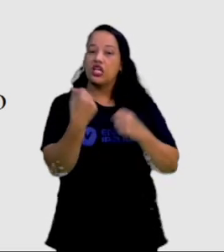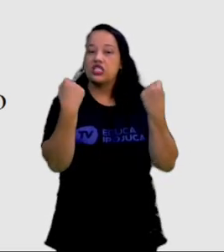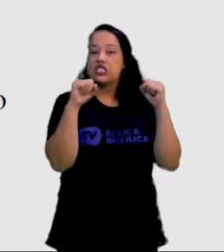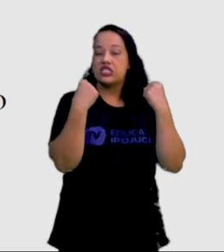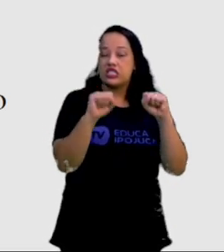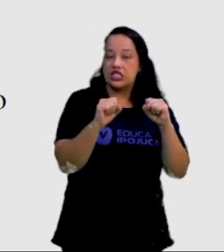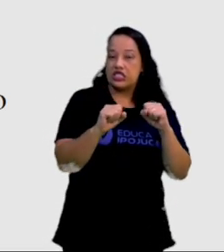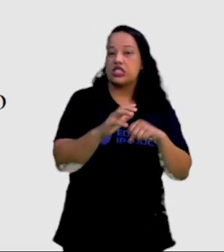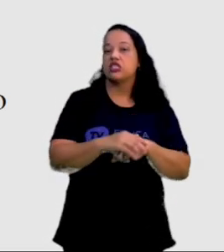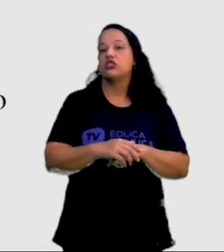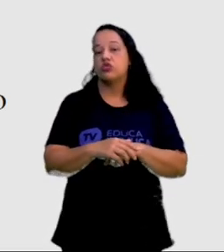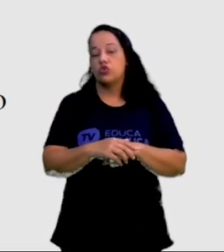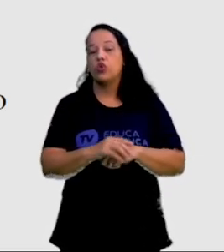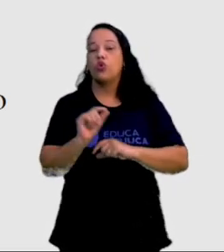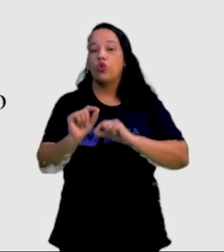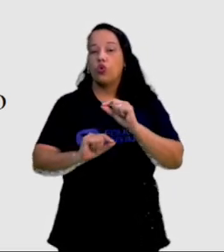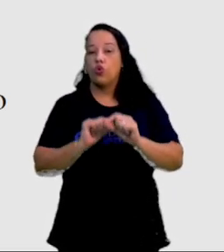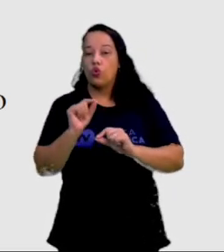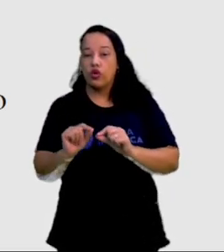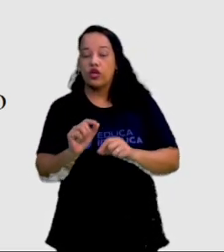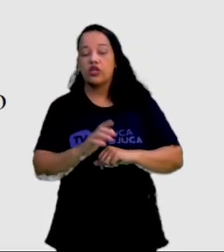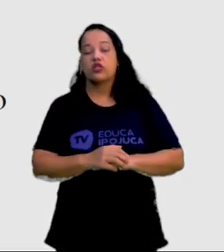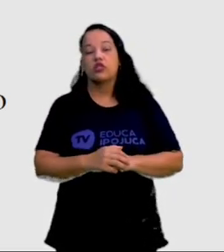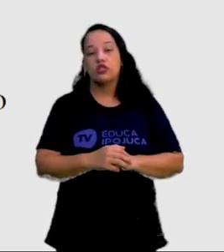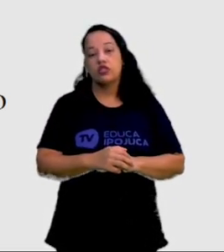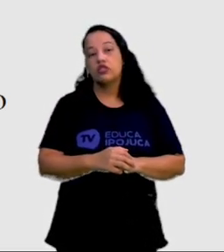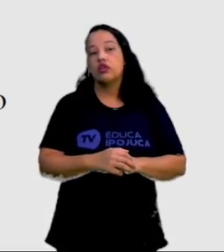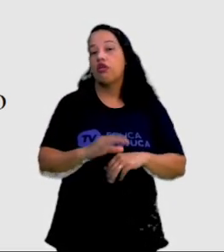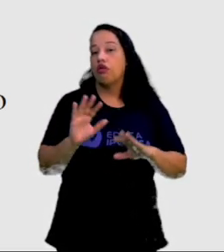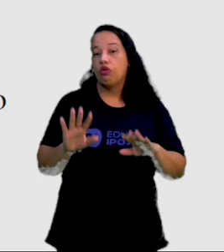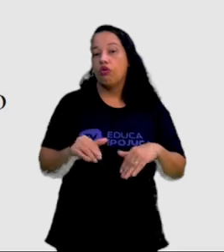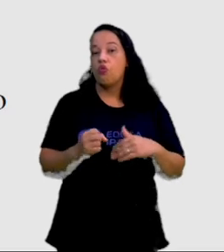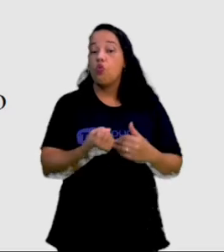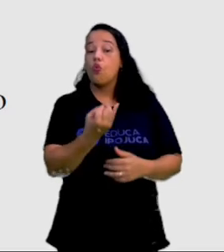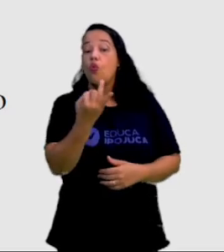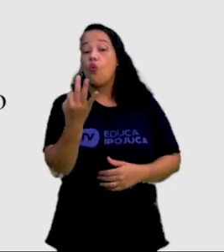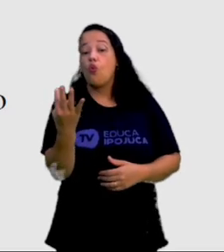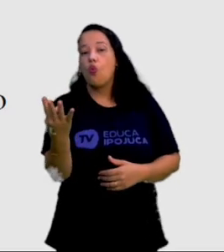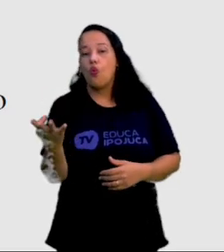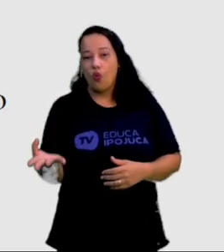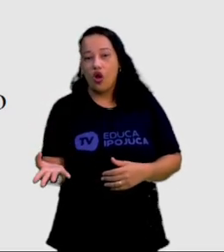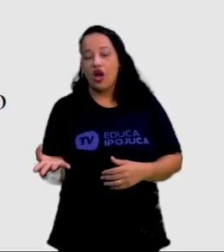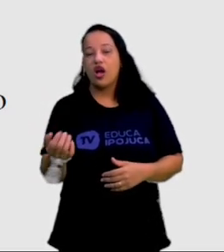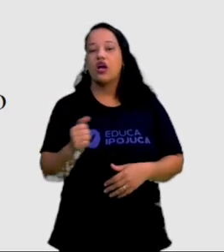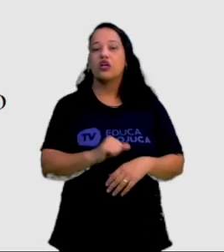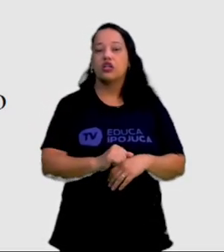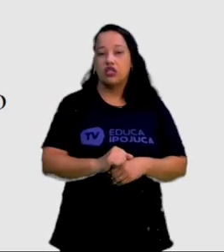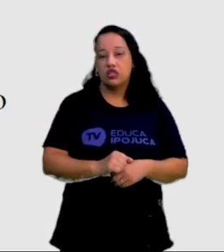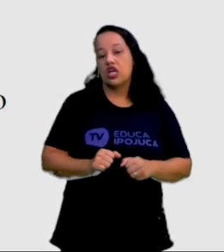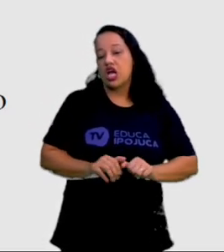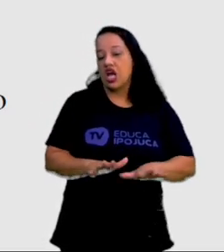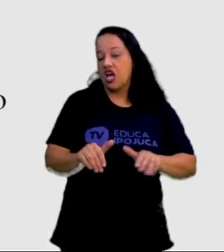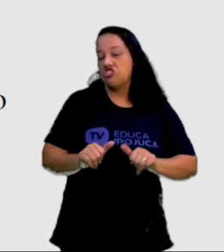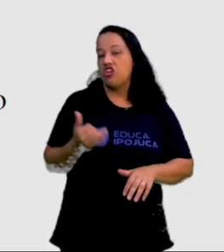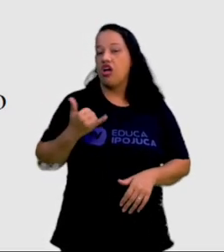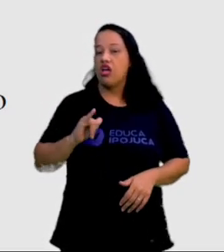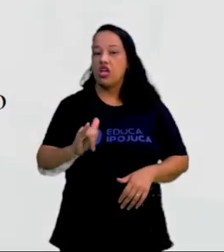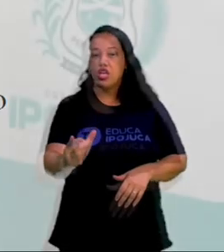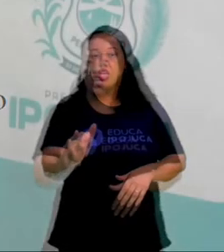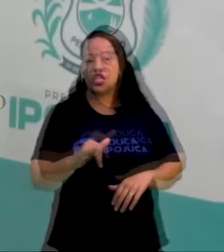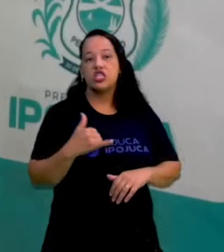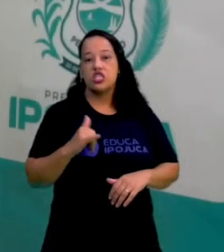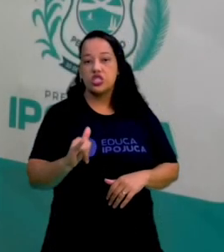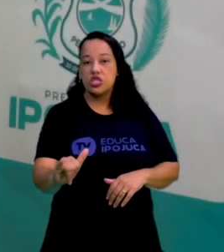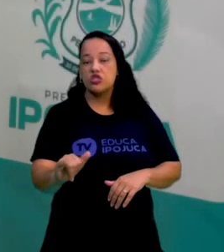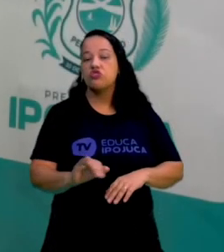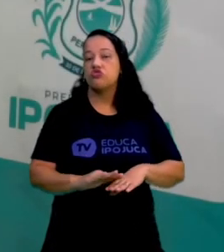o que é exercício físico? E quarto, quantas e quais são as formas que ocorrem o gasto energético no nosso cotidiano, que